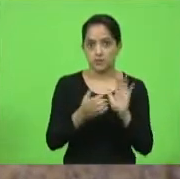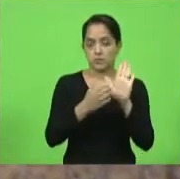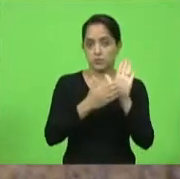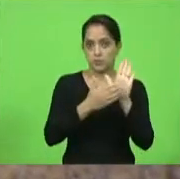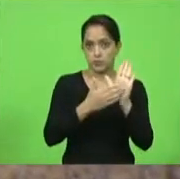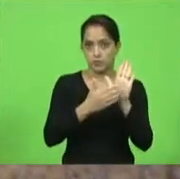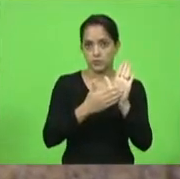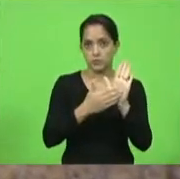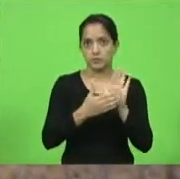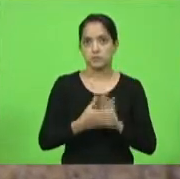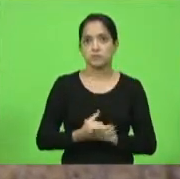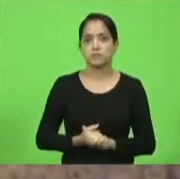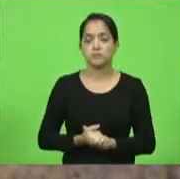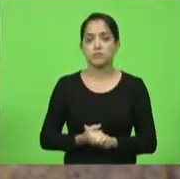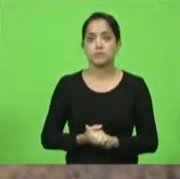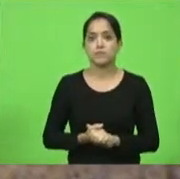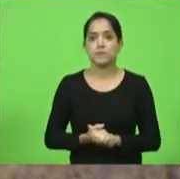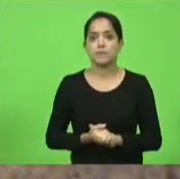que me...